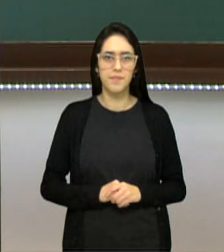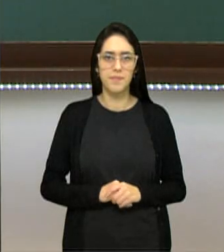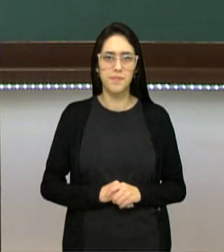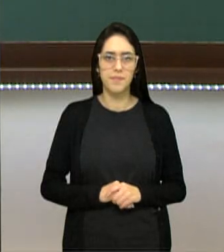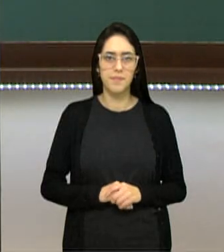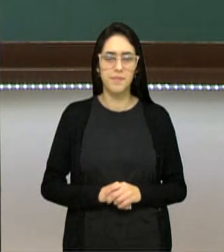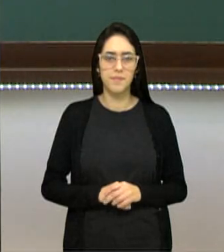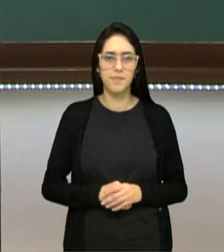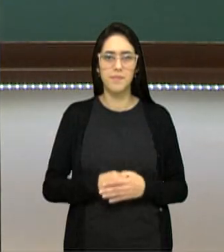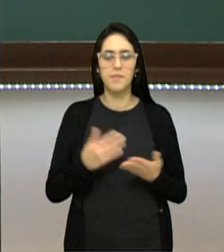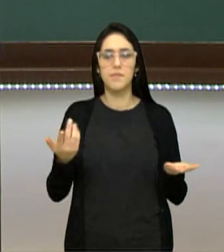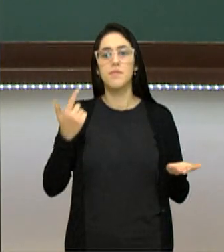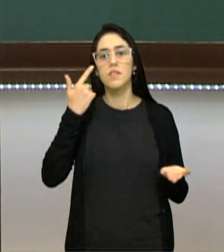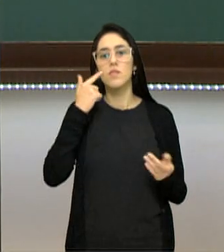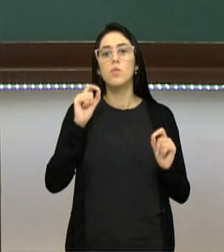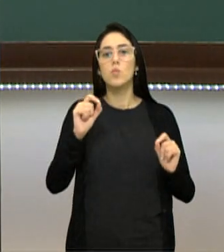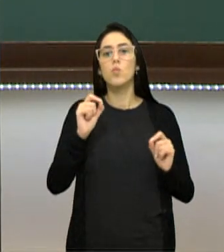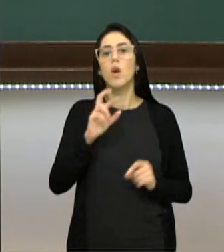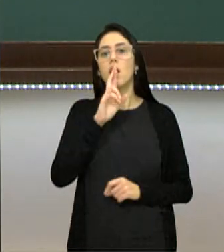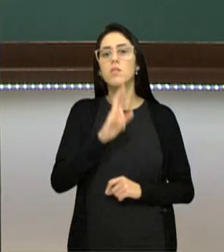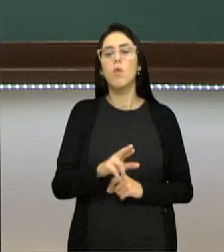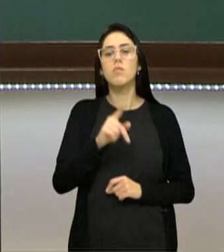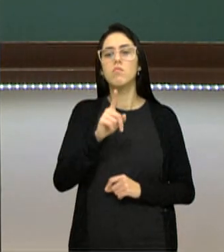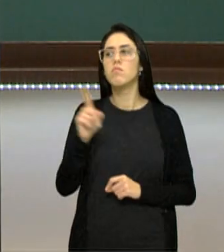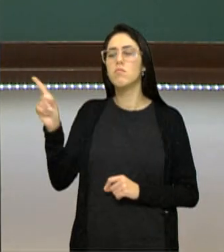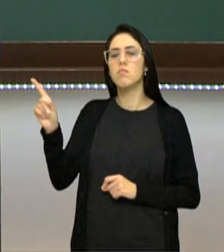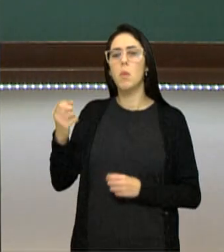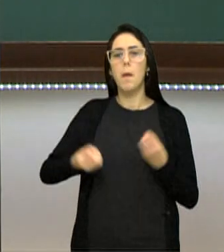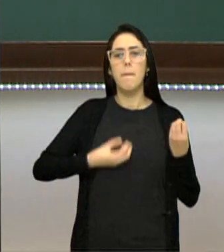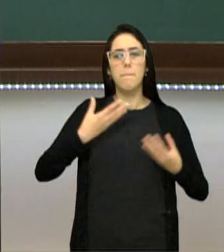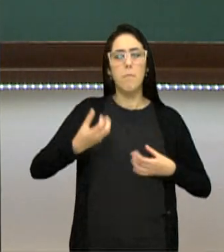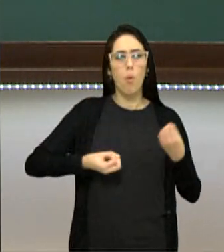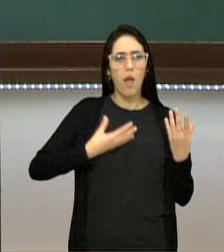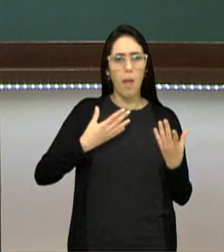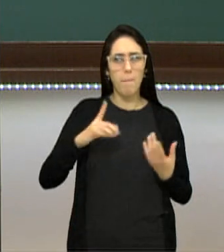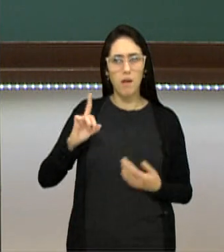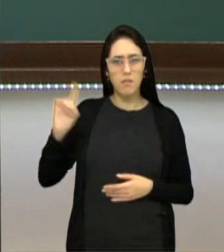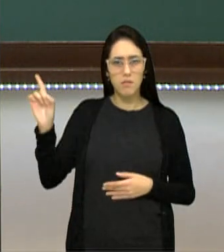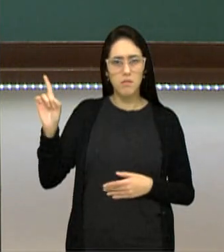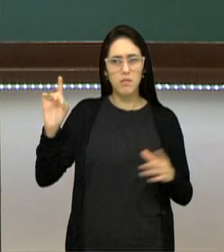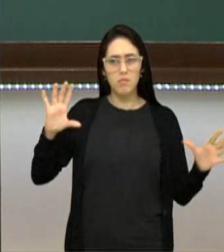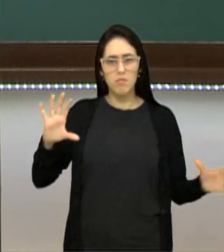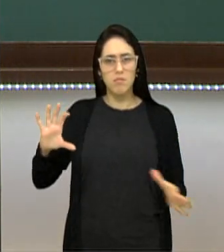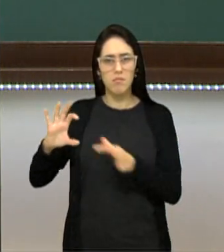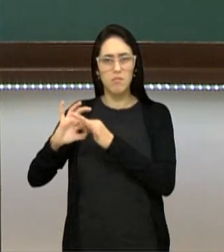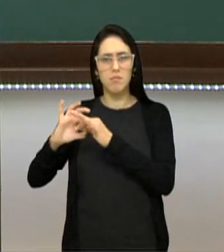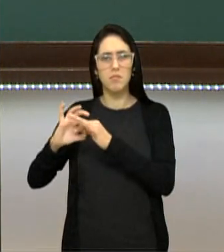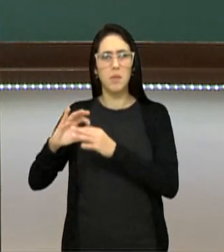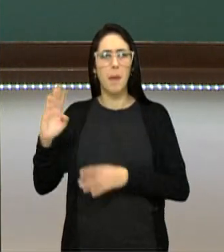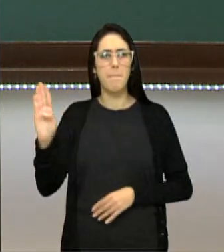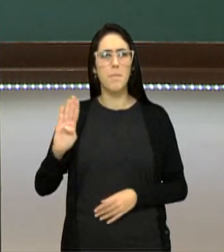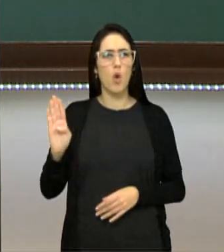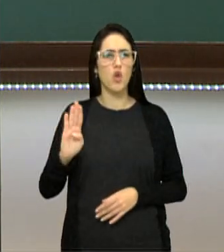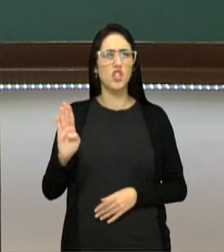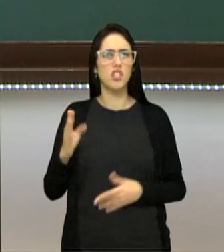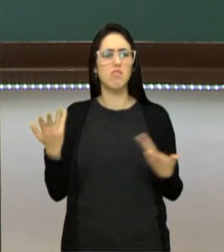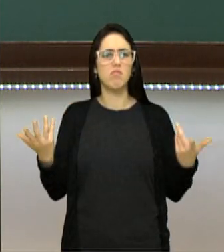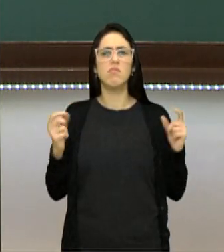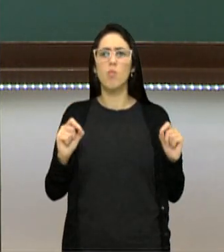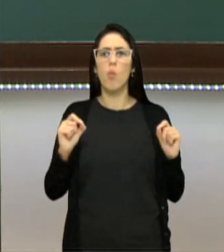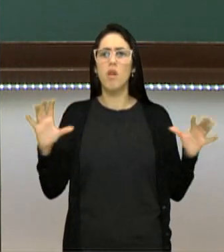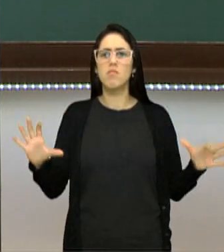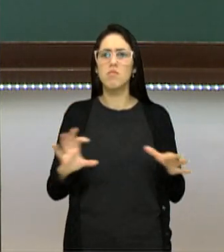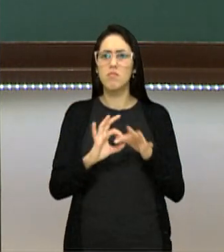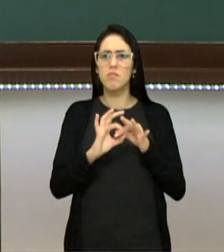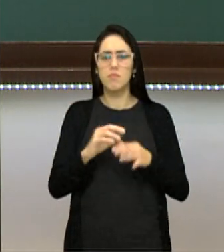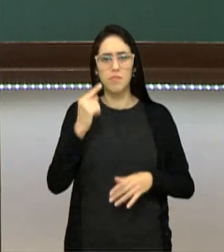Então vamos ver lá, pessoal, com o que você conseguiu relacionar o assunto, ou seja, do seu morrer-se amanhã, com alguns pontos na biologia.